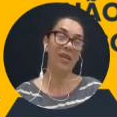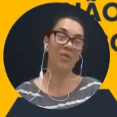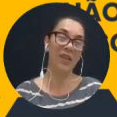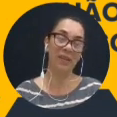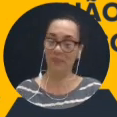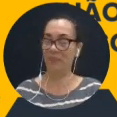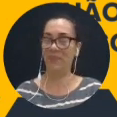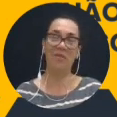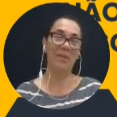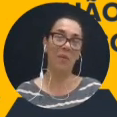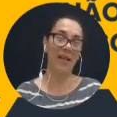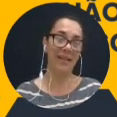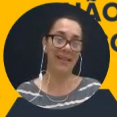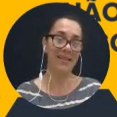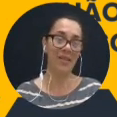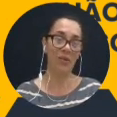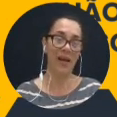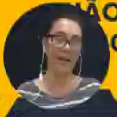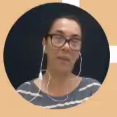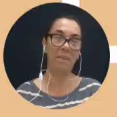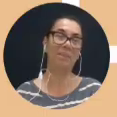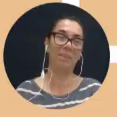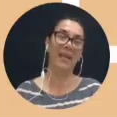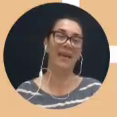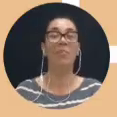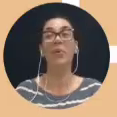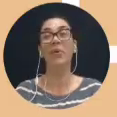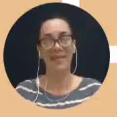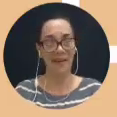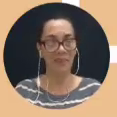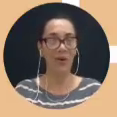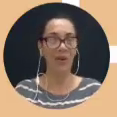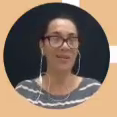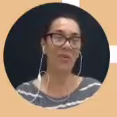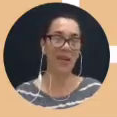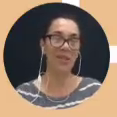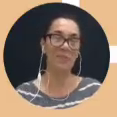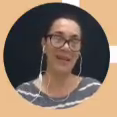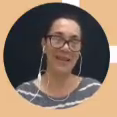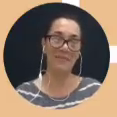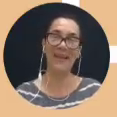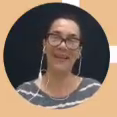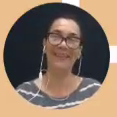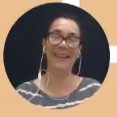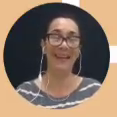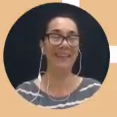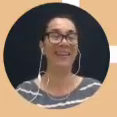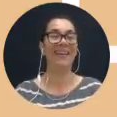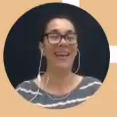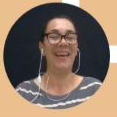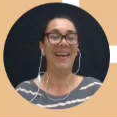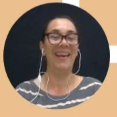estaria tudo resolvido? Então vamos dar uma olhada aqui nesse outro painel. Pois é, olha só o que a gente percebe aqui,